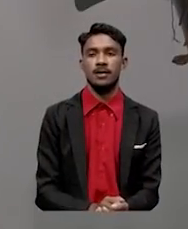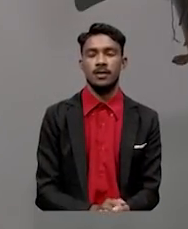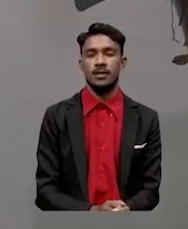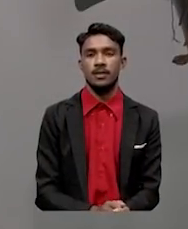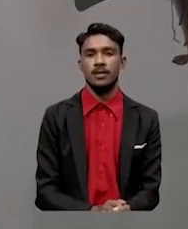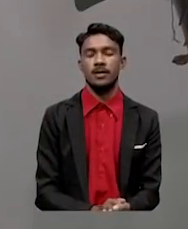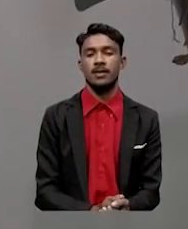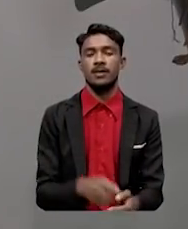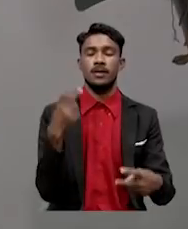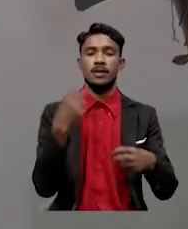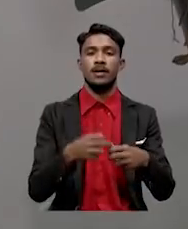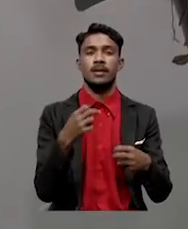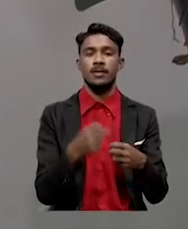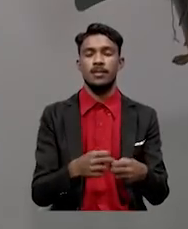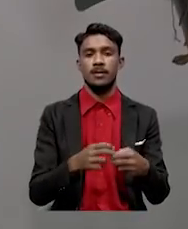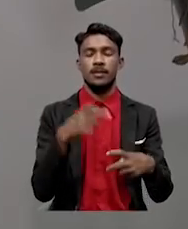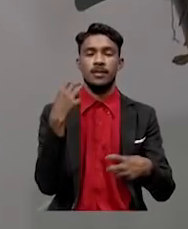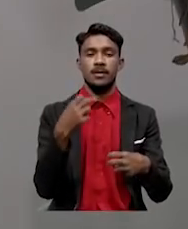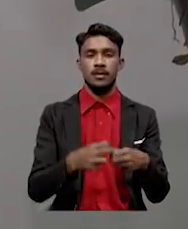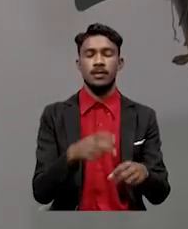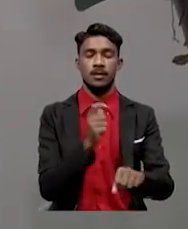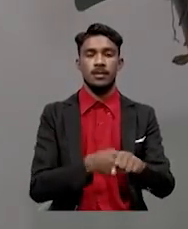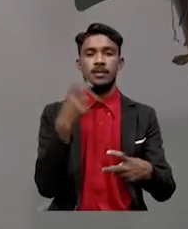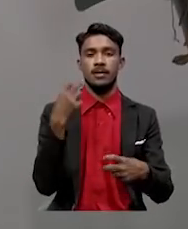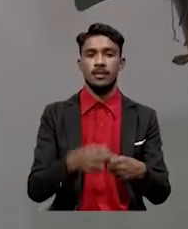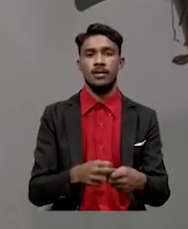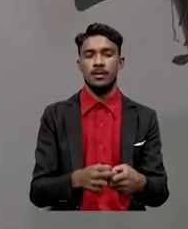crise. Porque a competência